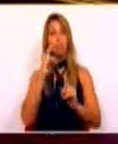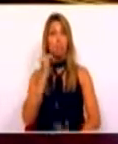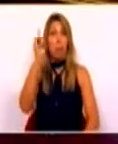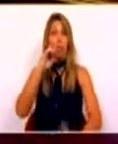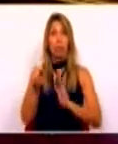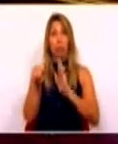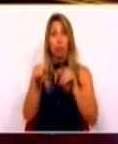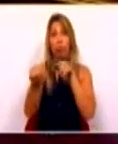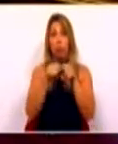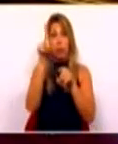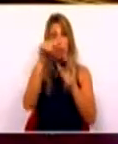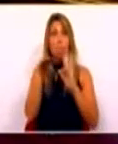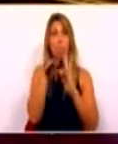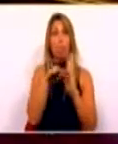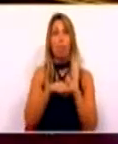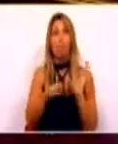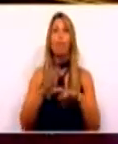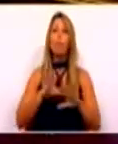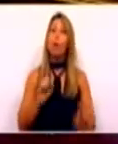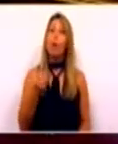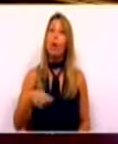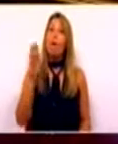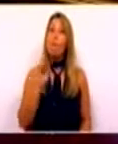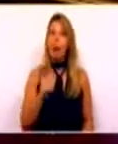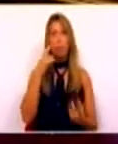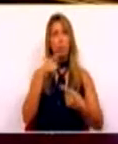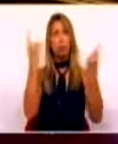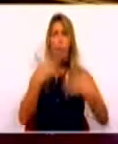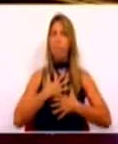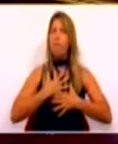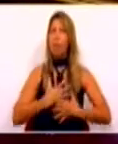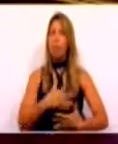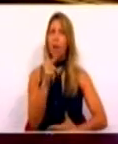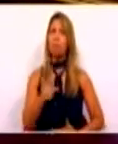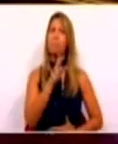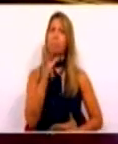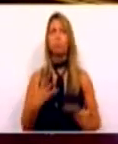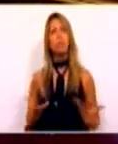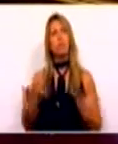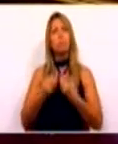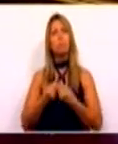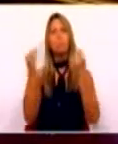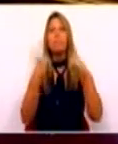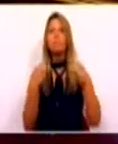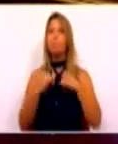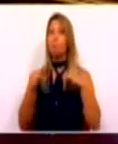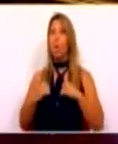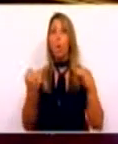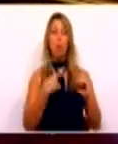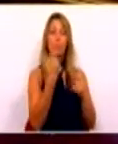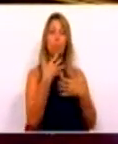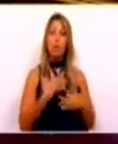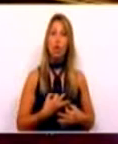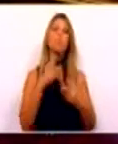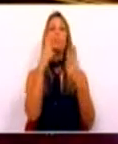e, nessa sequência, o Partido Socialista demonstrou toda a vontade de, em convergência e em consenso, encontrar um conjunto